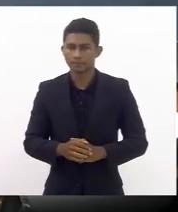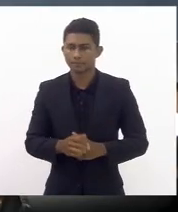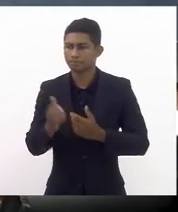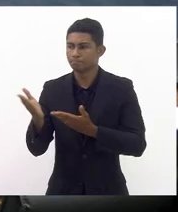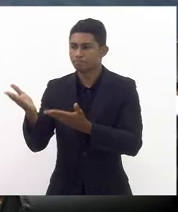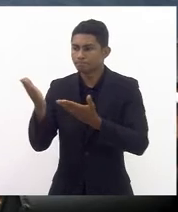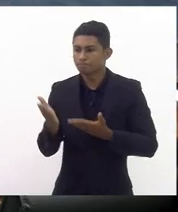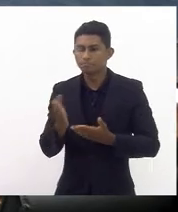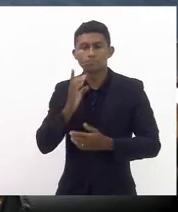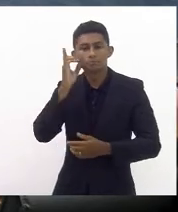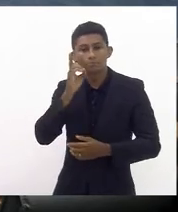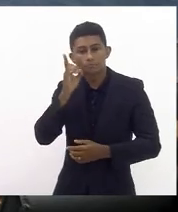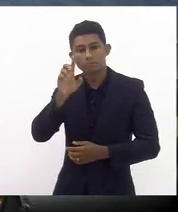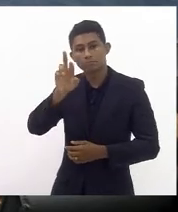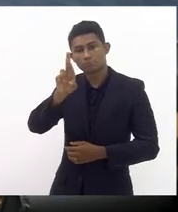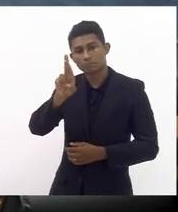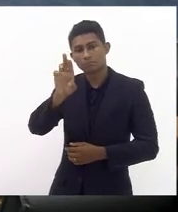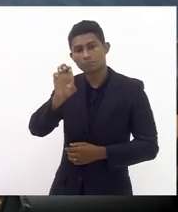deputada Renata Souza.